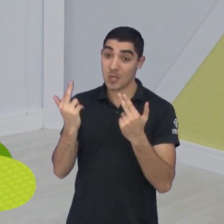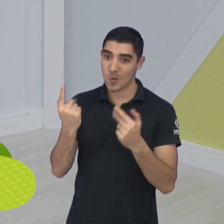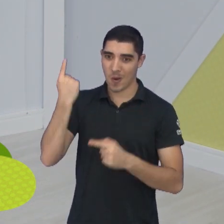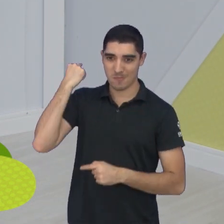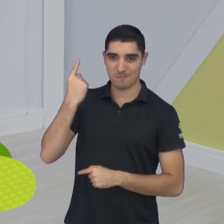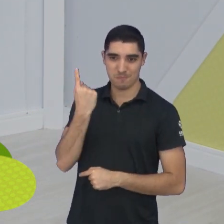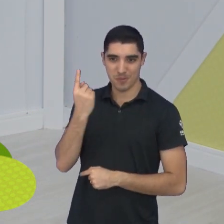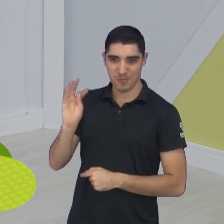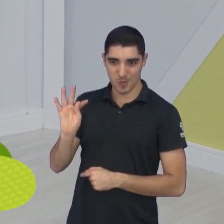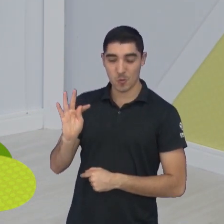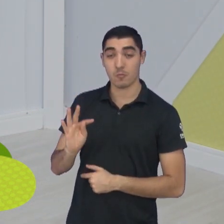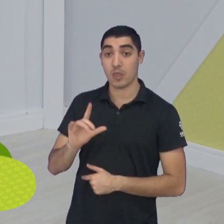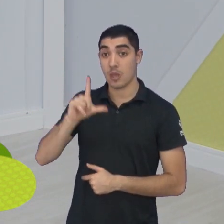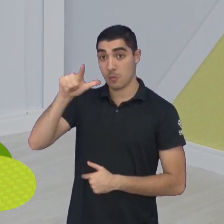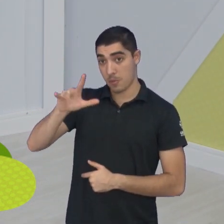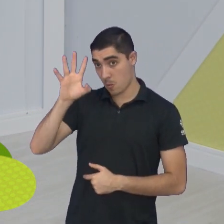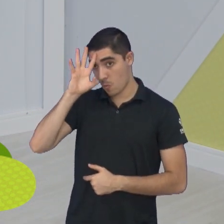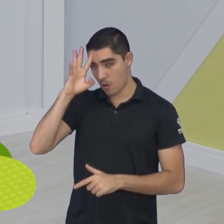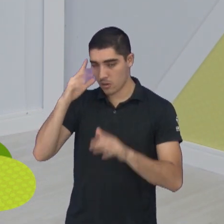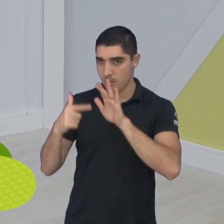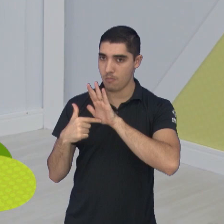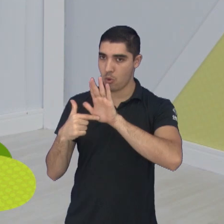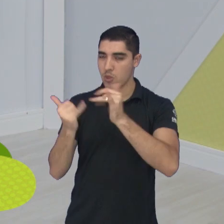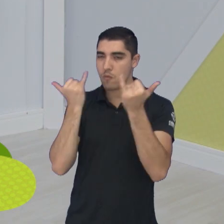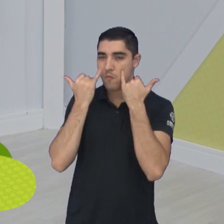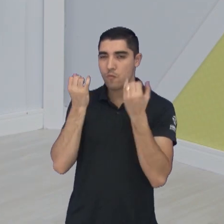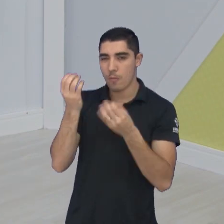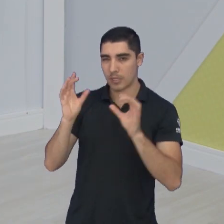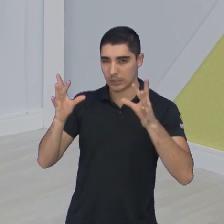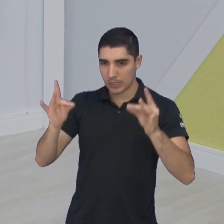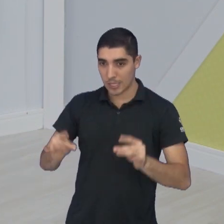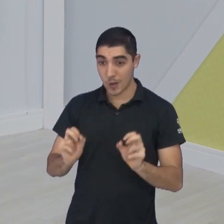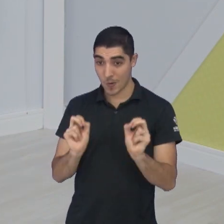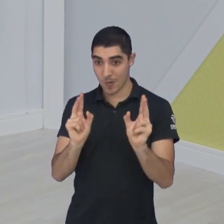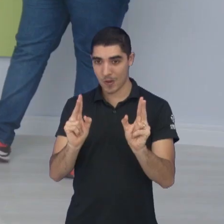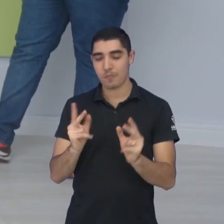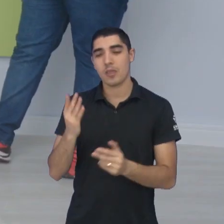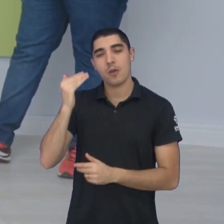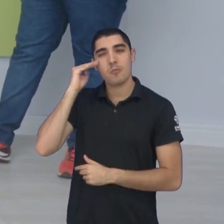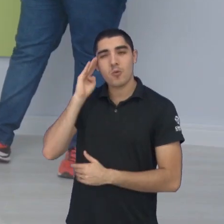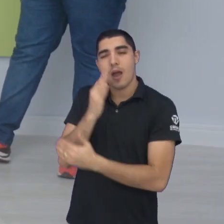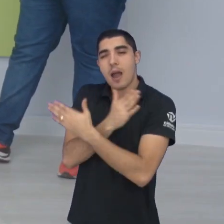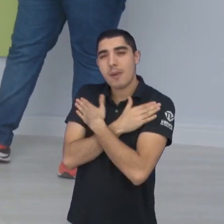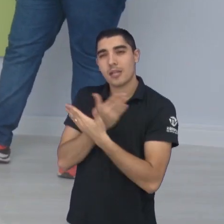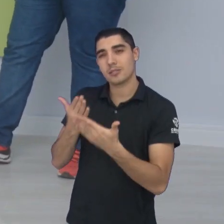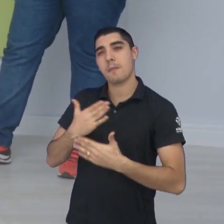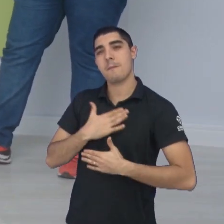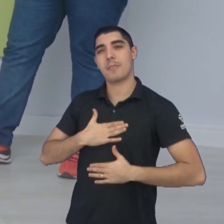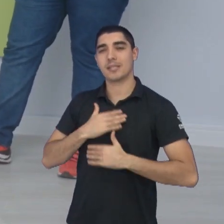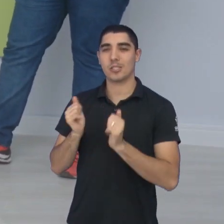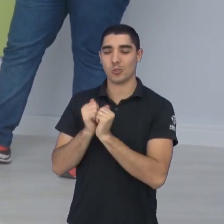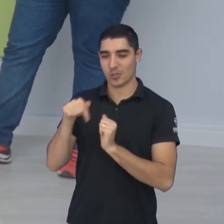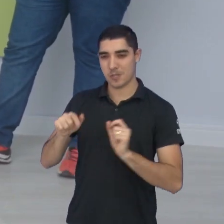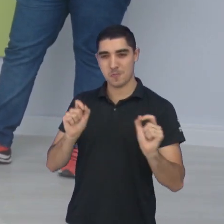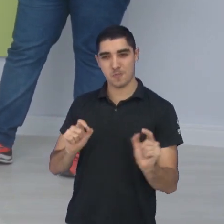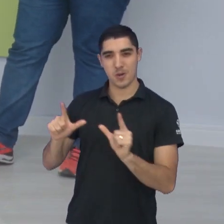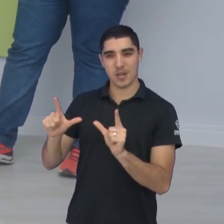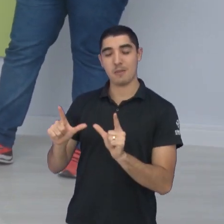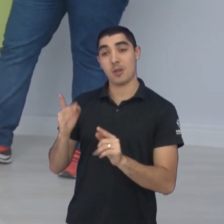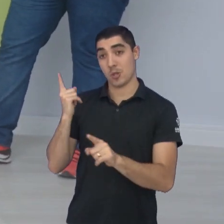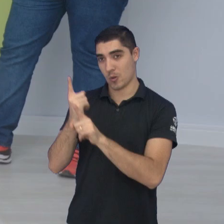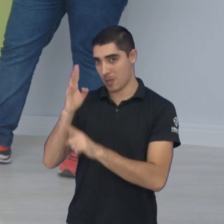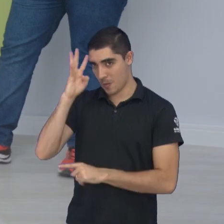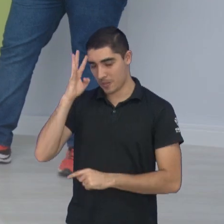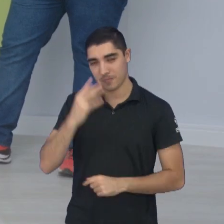tá certo? E repito, quarta-feira todos os detalhes para você aqui no Hora. Brunão, grande abraço para você, sempre um prazer dividir o programa contigo. Até